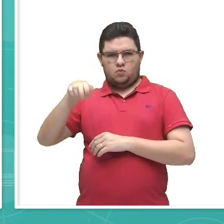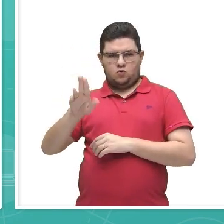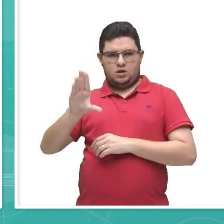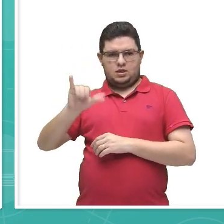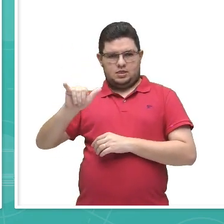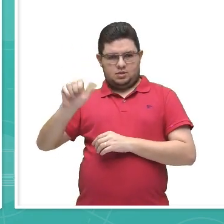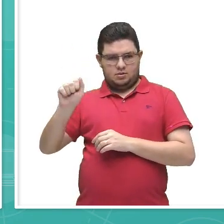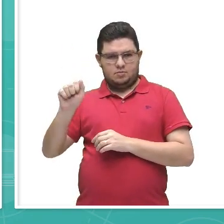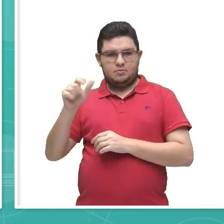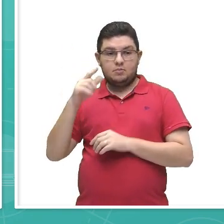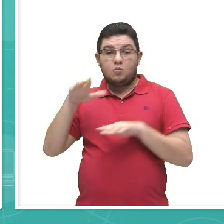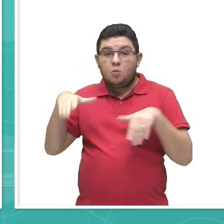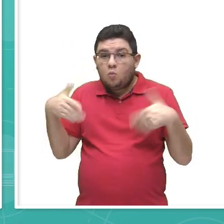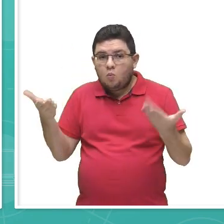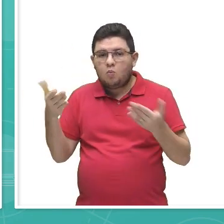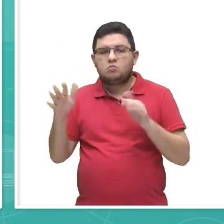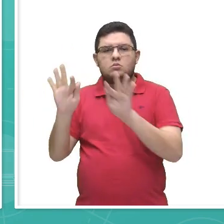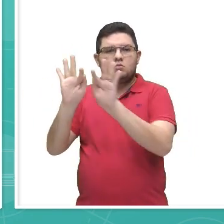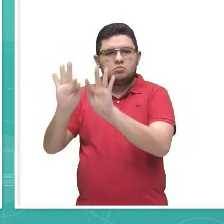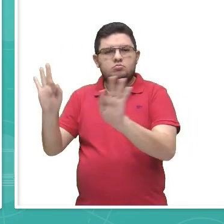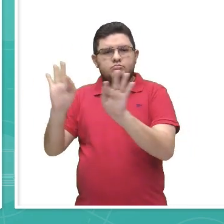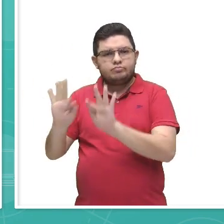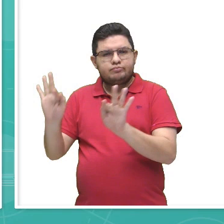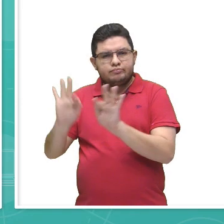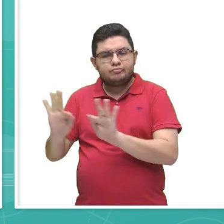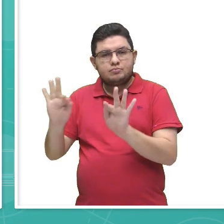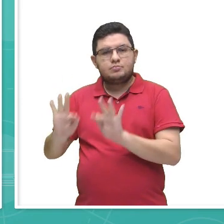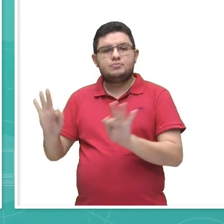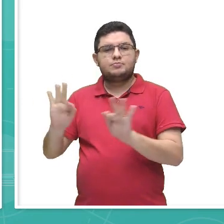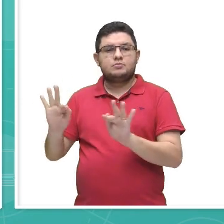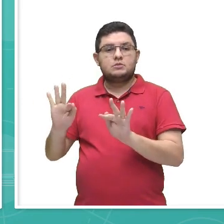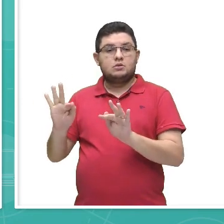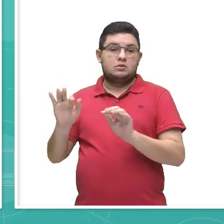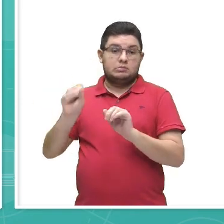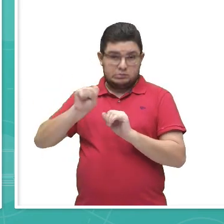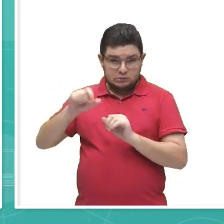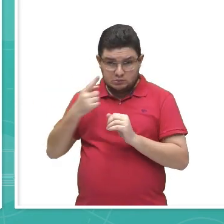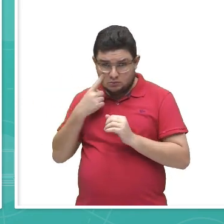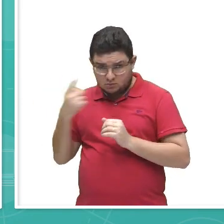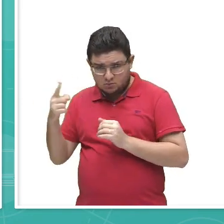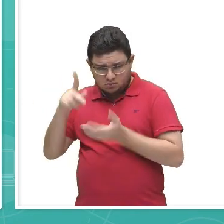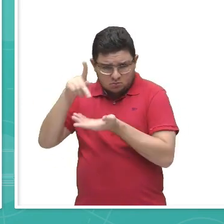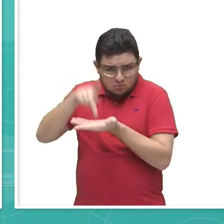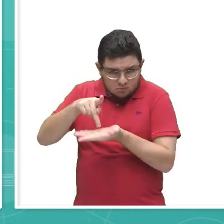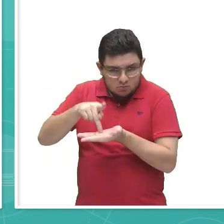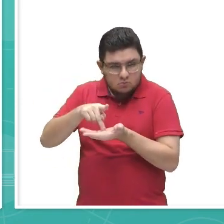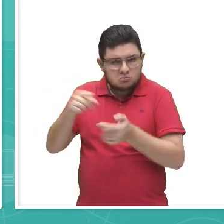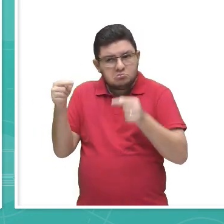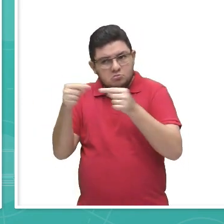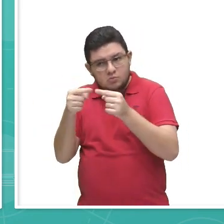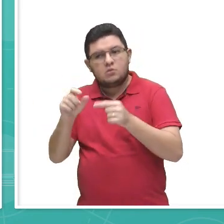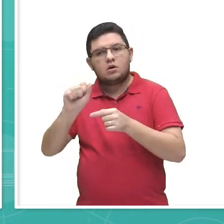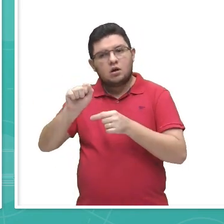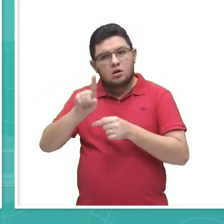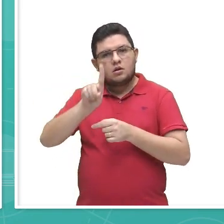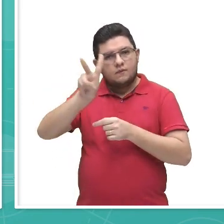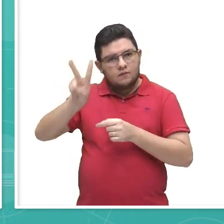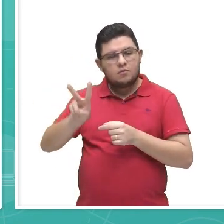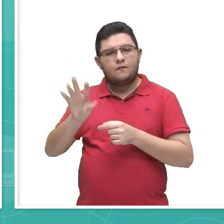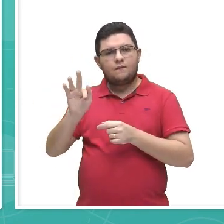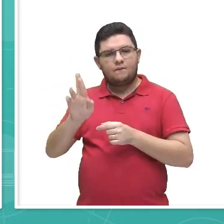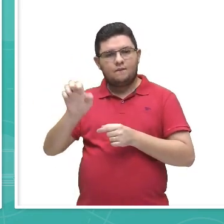or false nas frases que tem que estar aparecendo advérbio de frequência, ok? E depois, vocês vão lá na